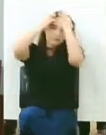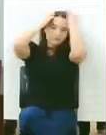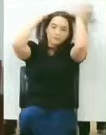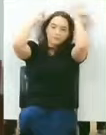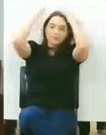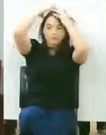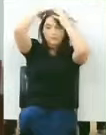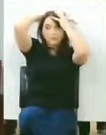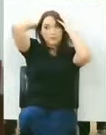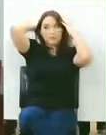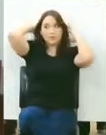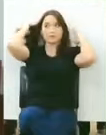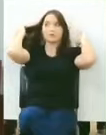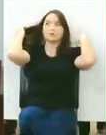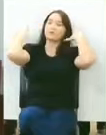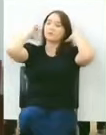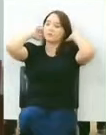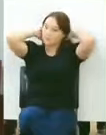Amém.